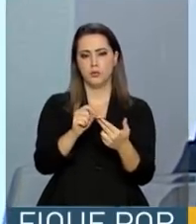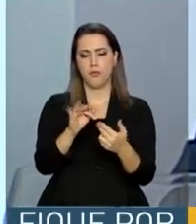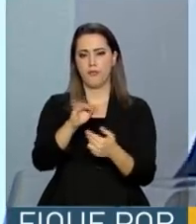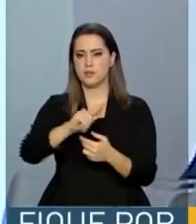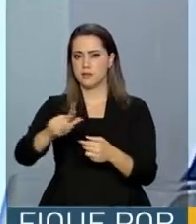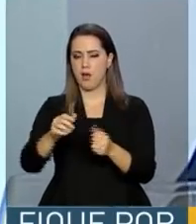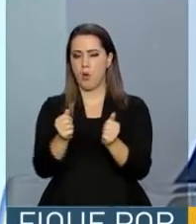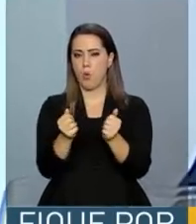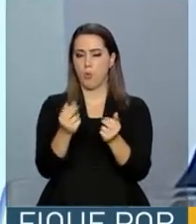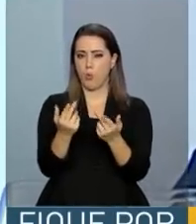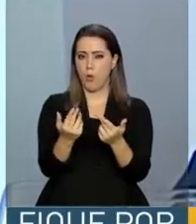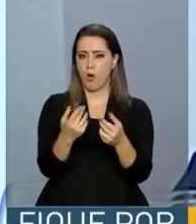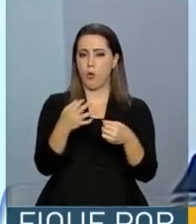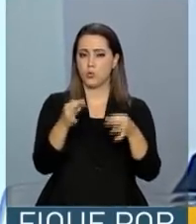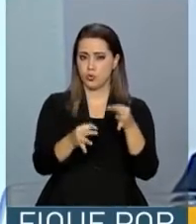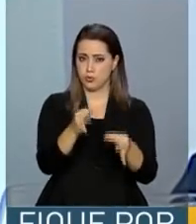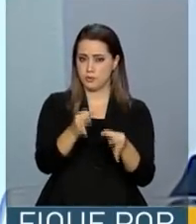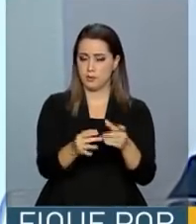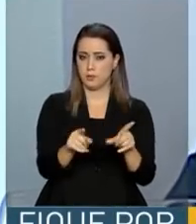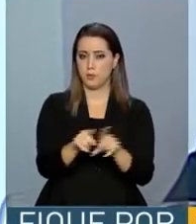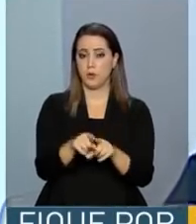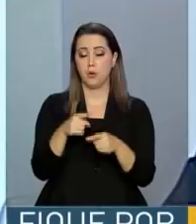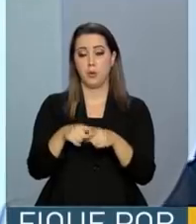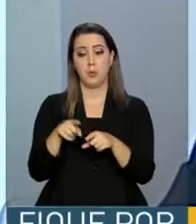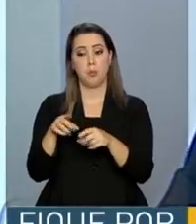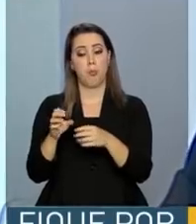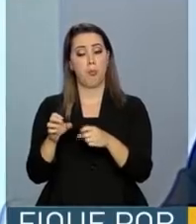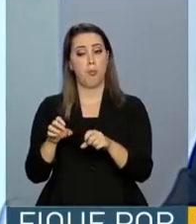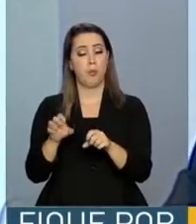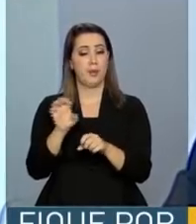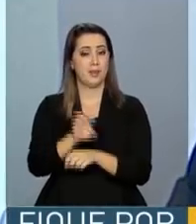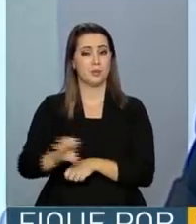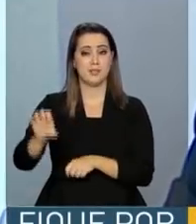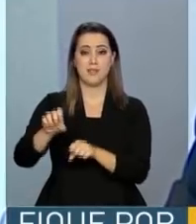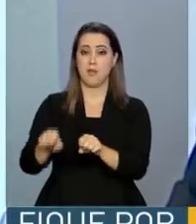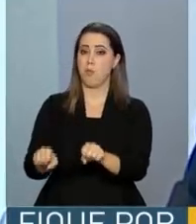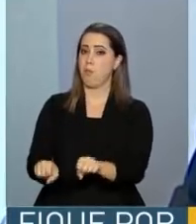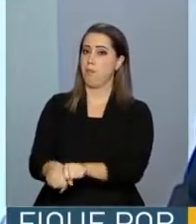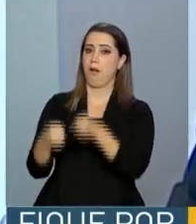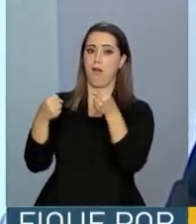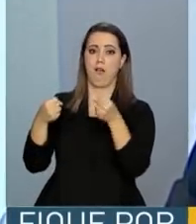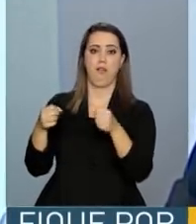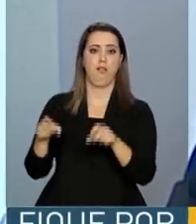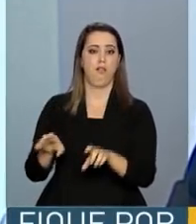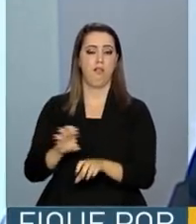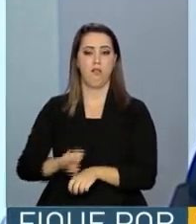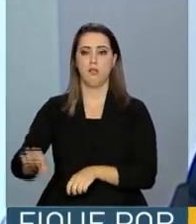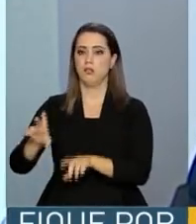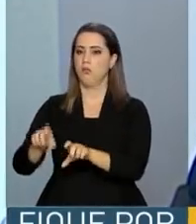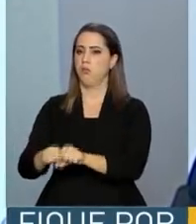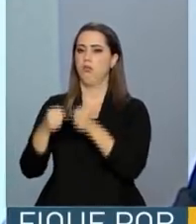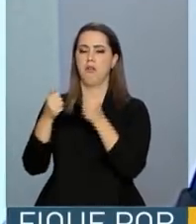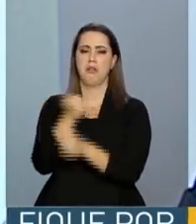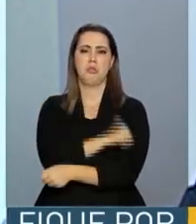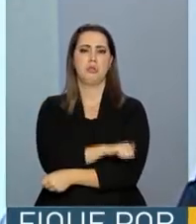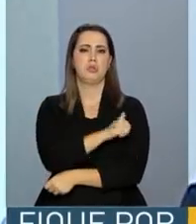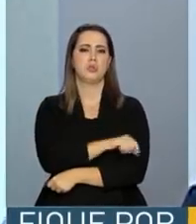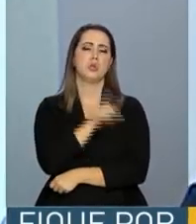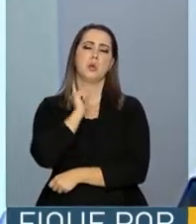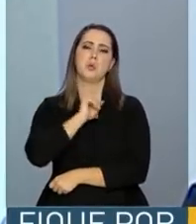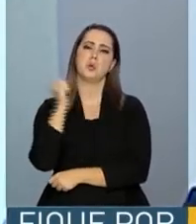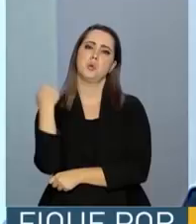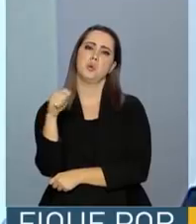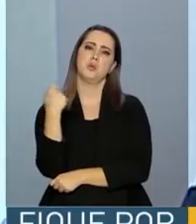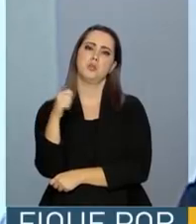que os estados vão quebrando né os estados não tem como sustentar o sistema previdenciário é assim janeiro minas gerais rio grande do sul